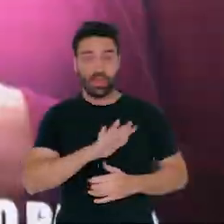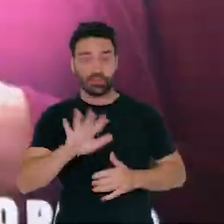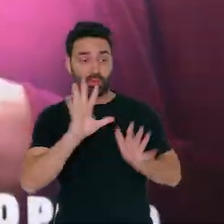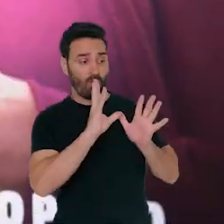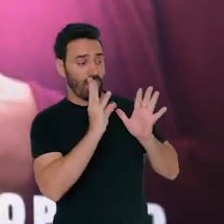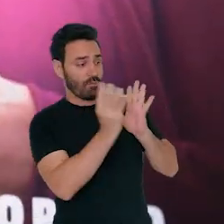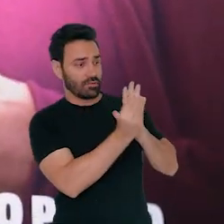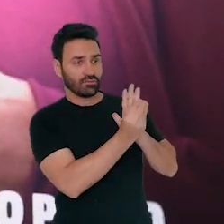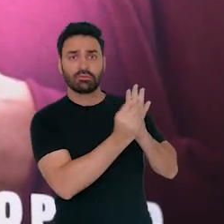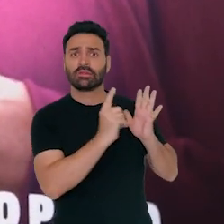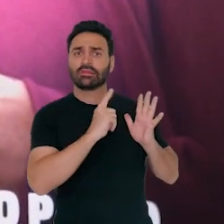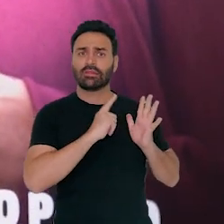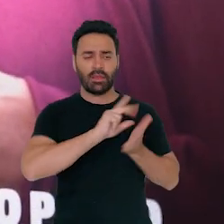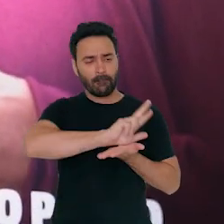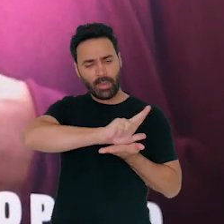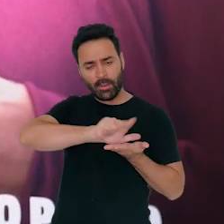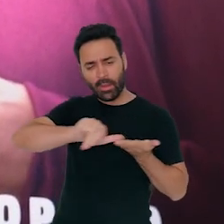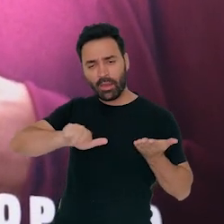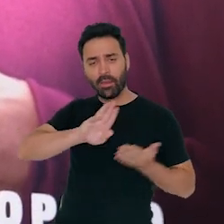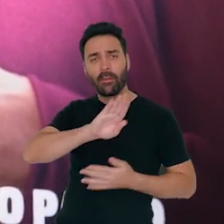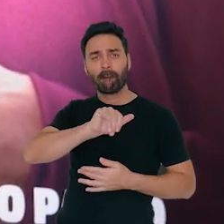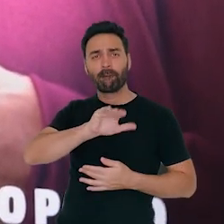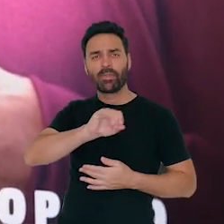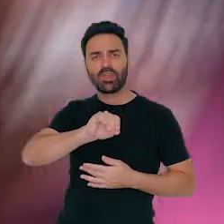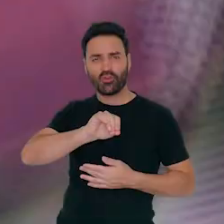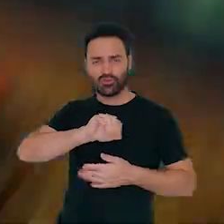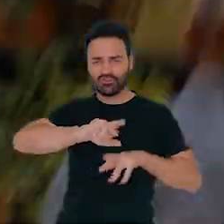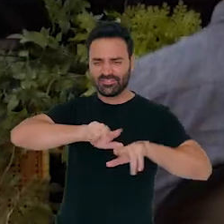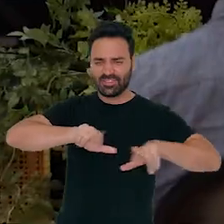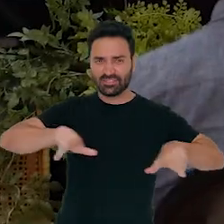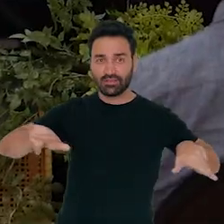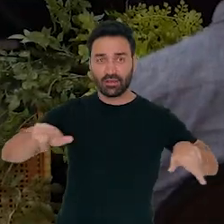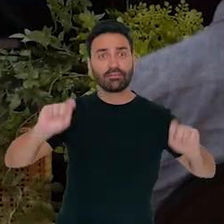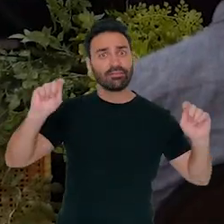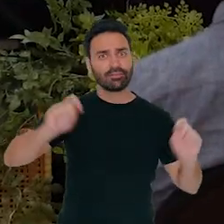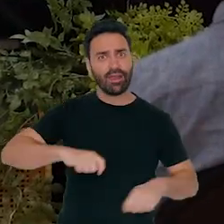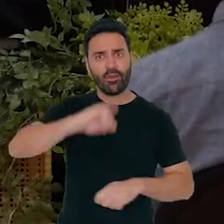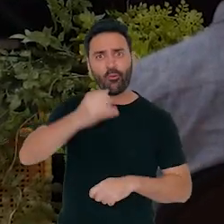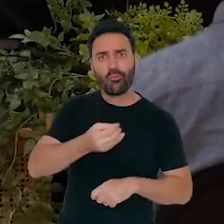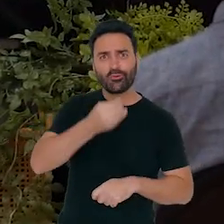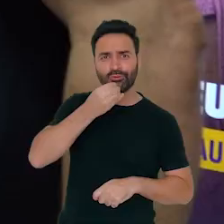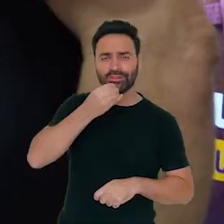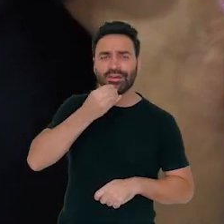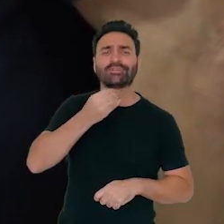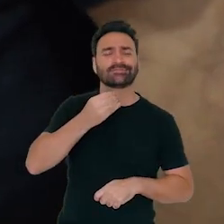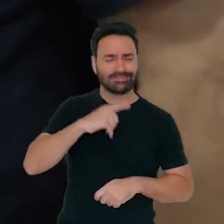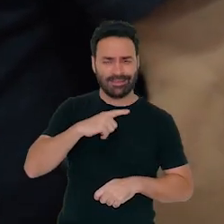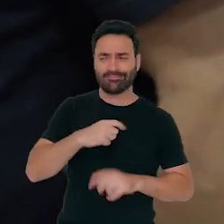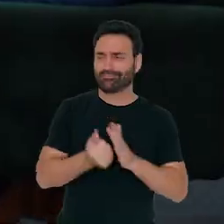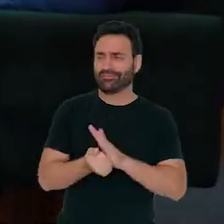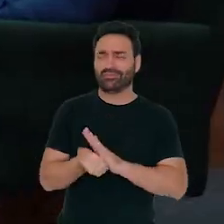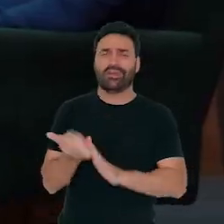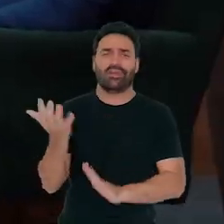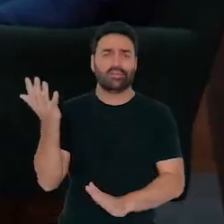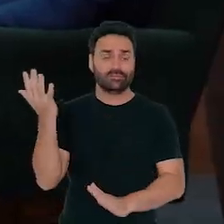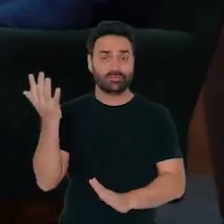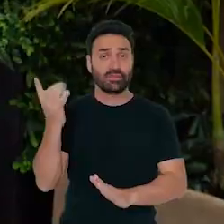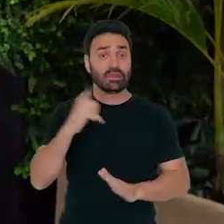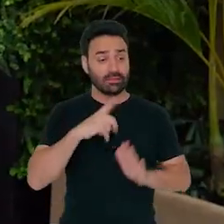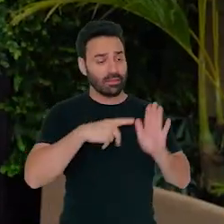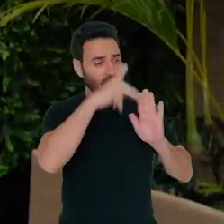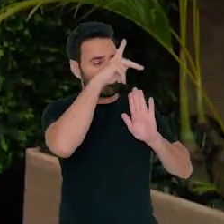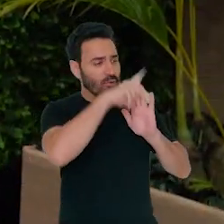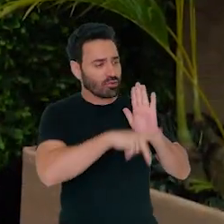A Amazônia é o maior berço da biodiversidade do mundo e as oportunidades são inúmeras. Nós estamos com o programa Vento